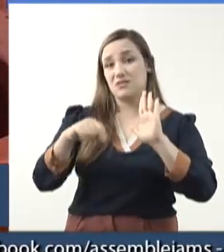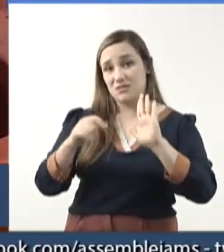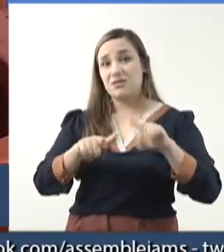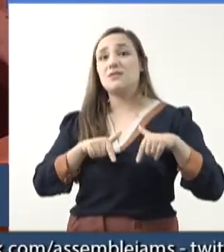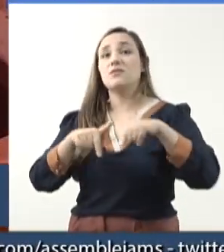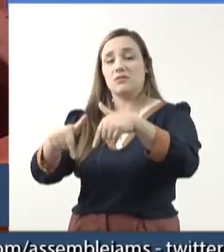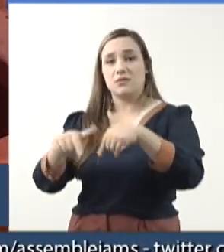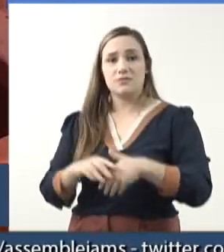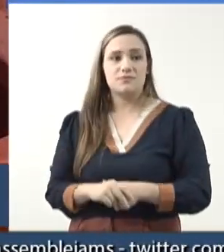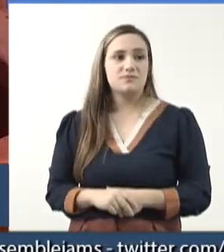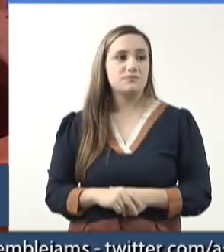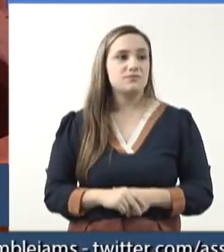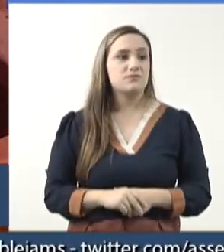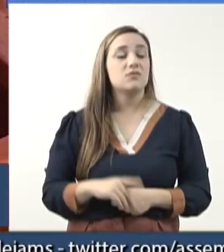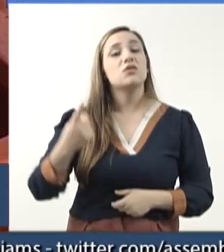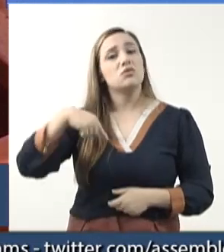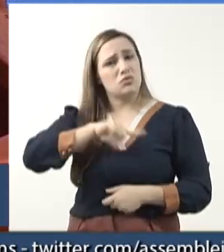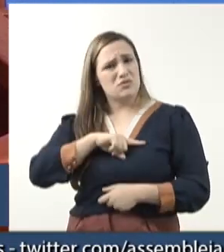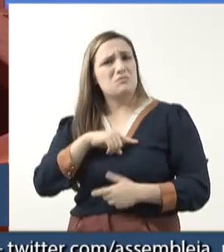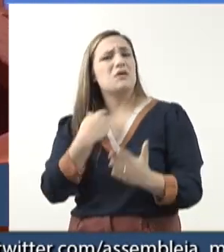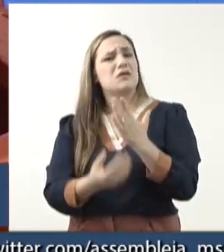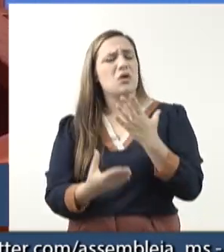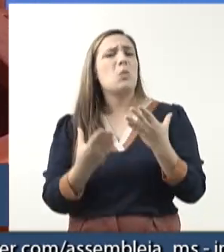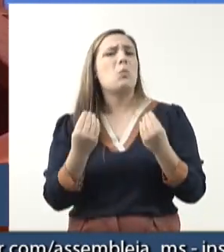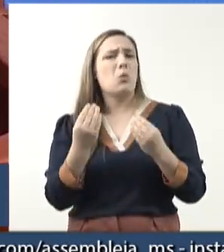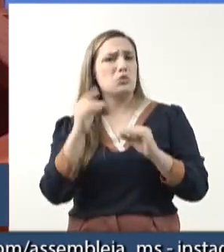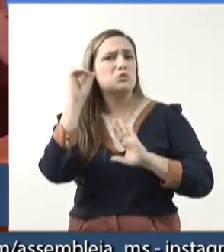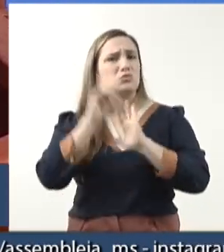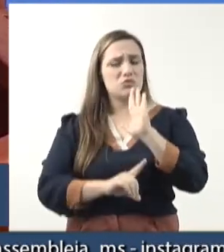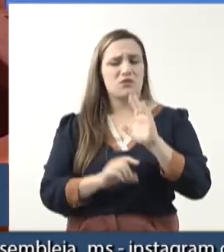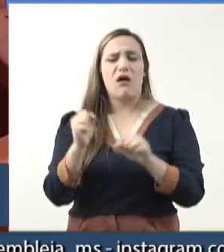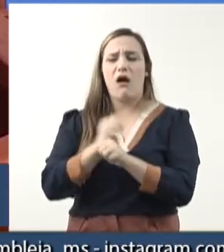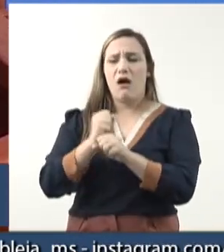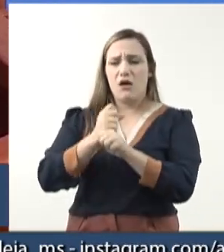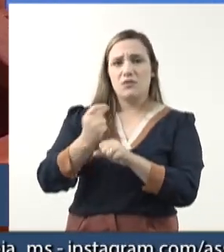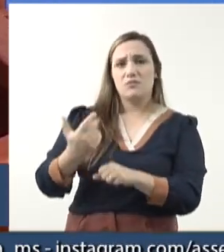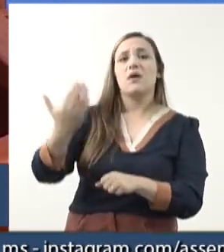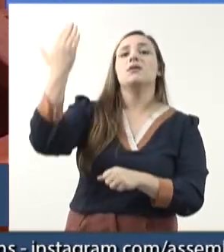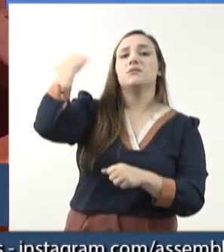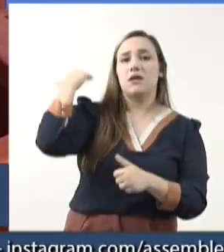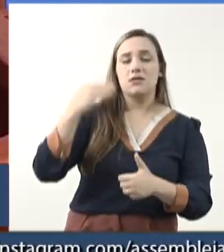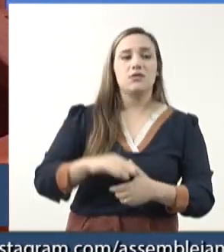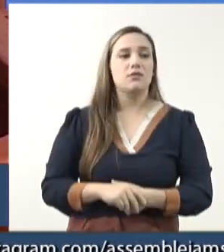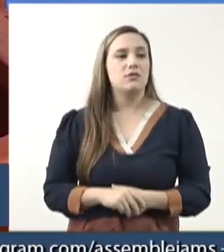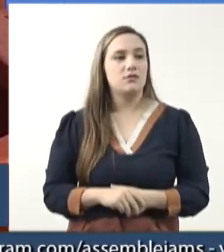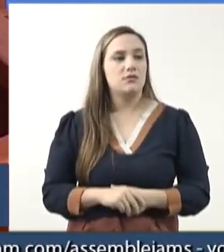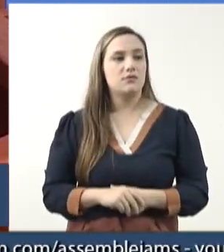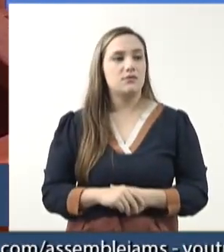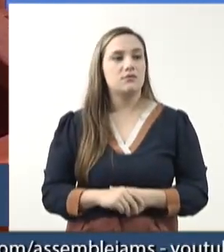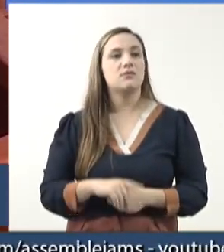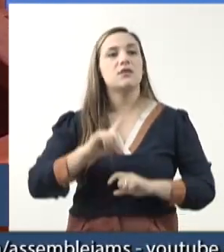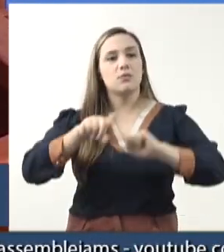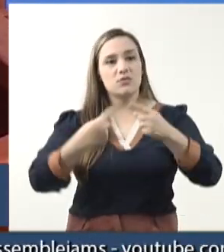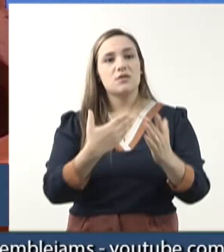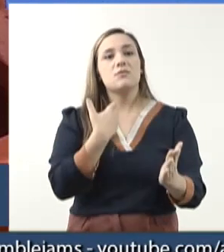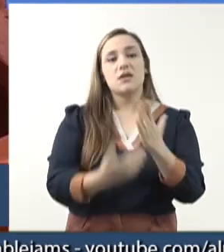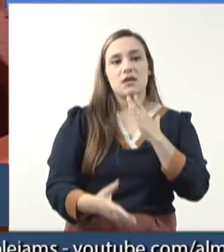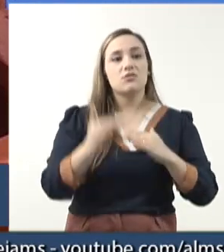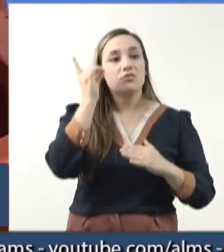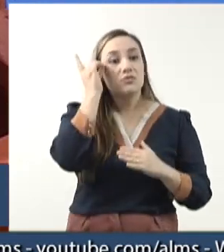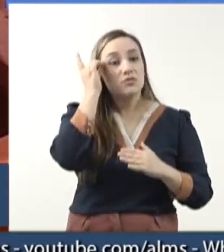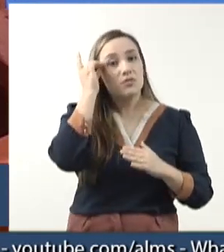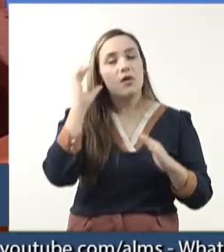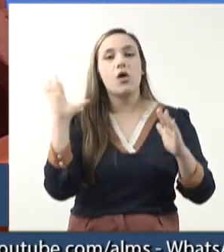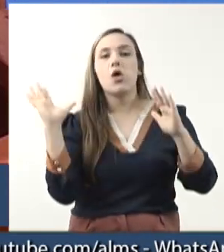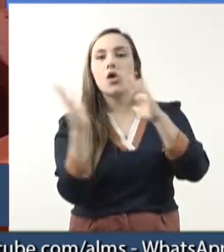né? E nós perdemos muitos direitos nos anos que se passaram depois do golpe contra Dilma. E a gente